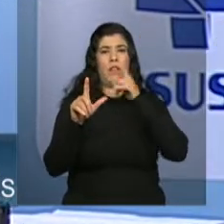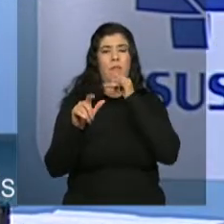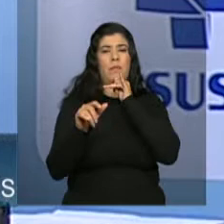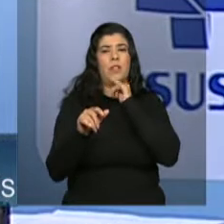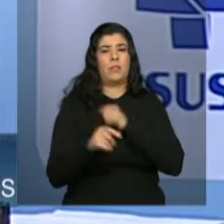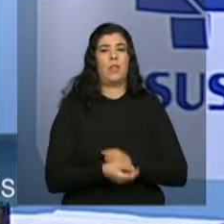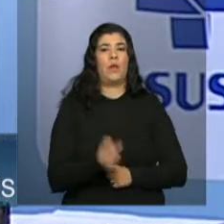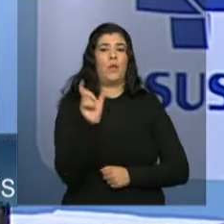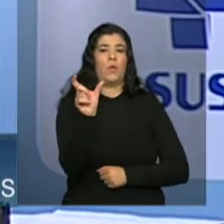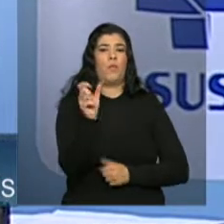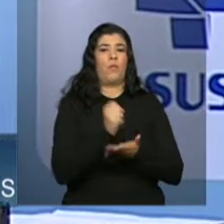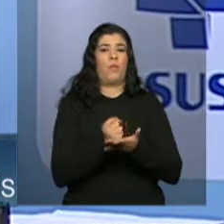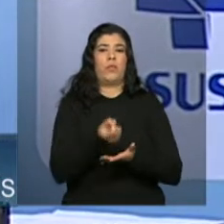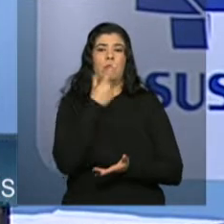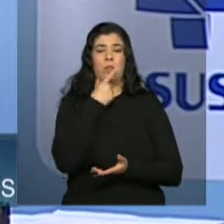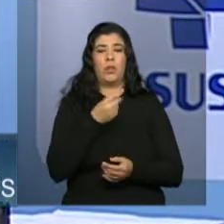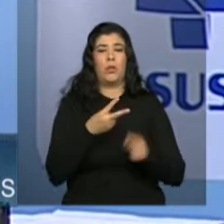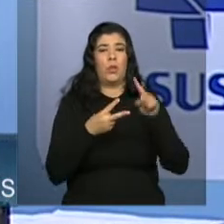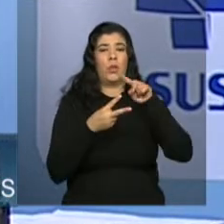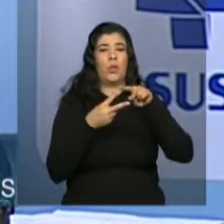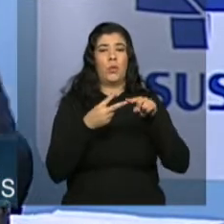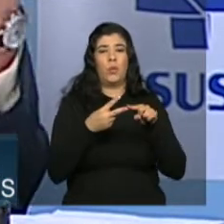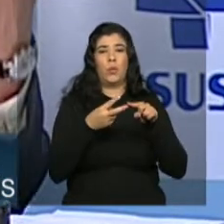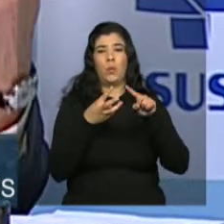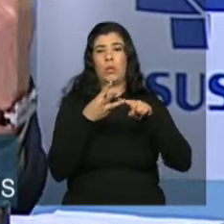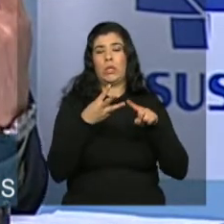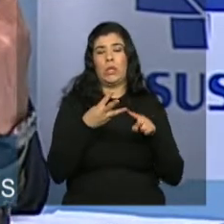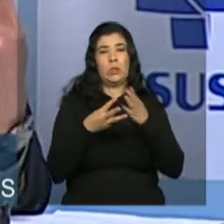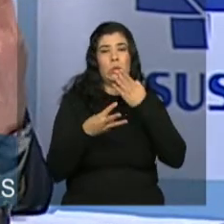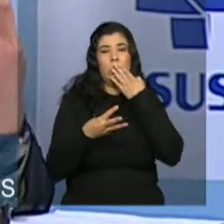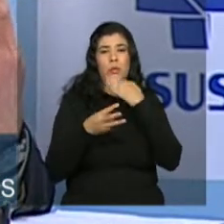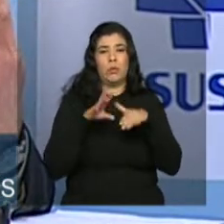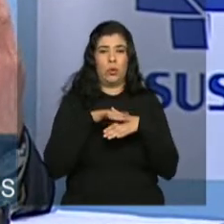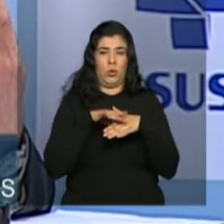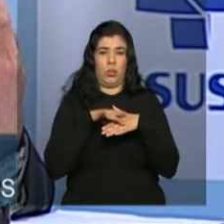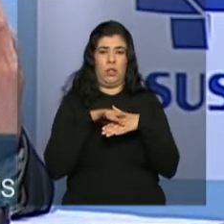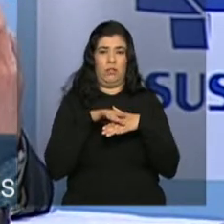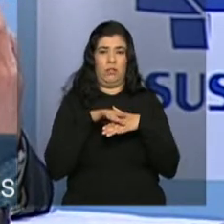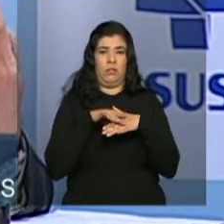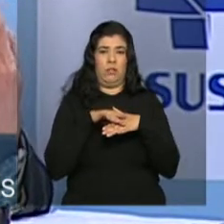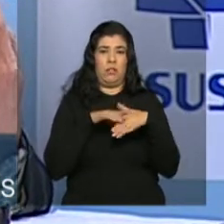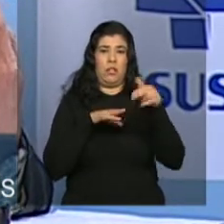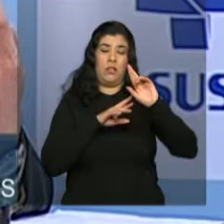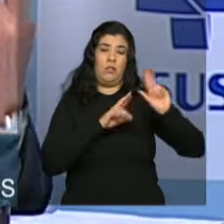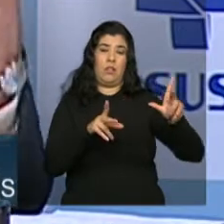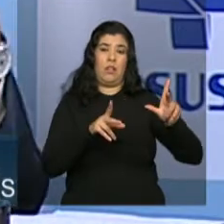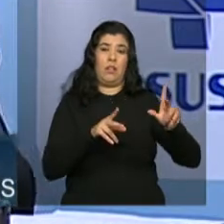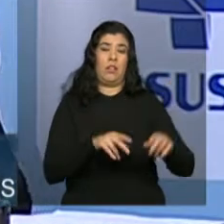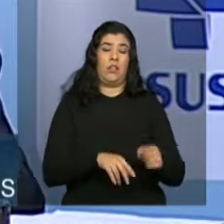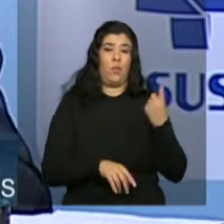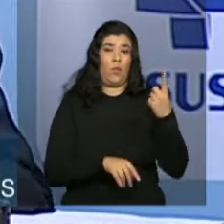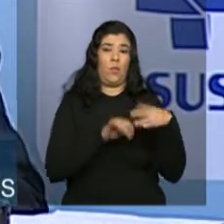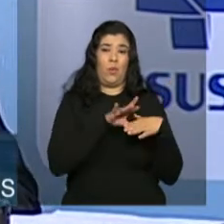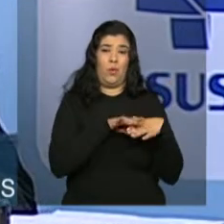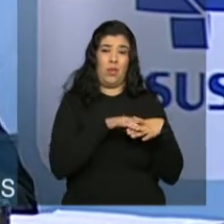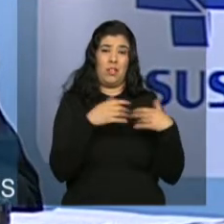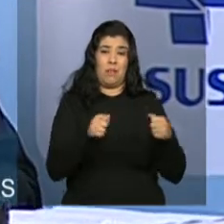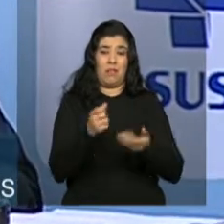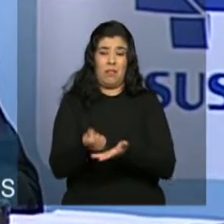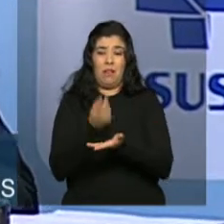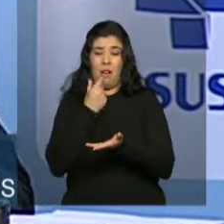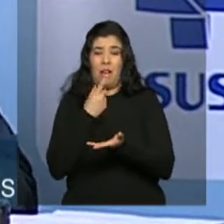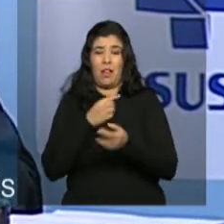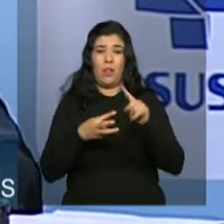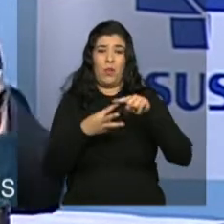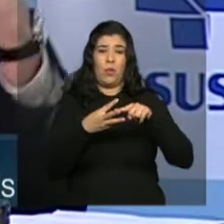que serve para duas outras doenças diferentes e tem a mesma doença foi para tratar com dois ou três medicamento diferentes então é por isso